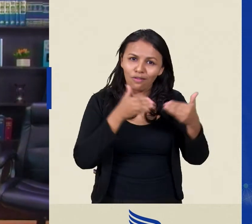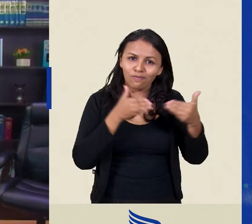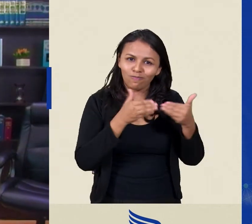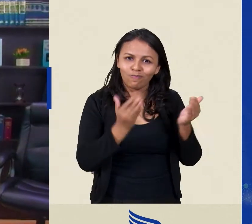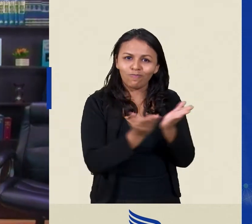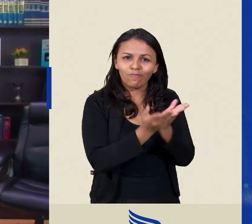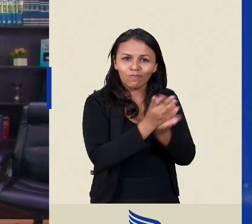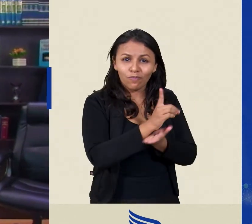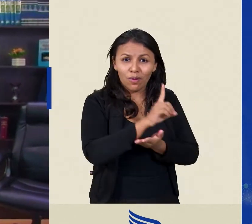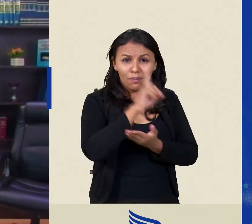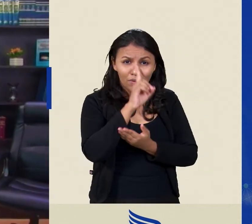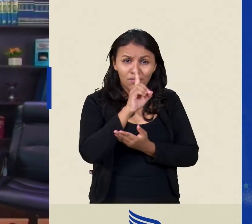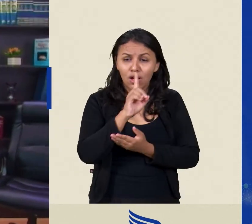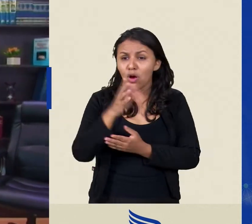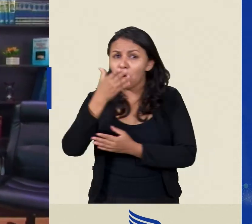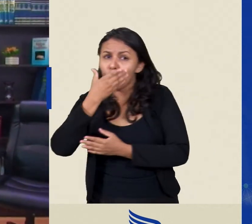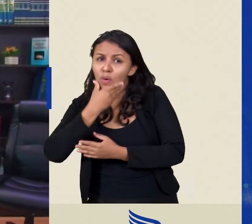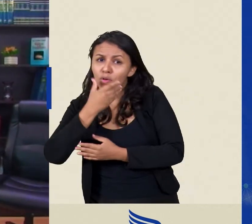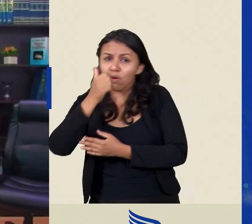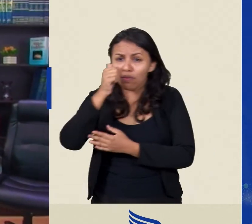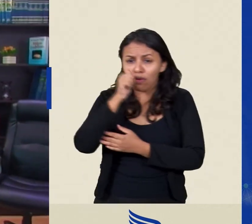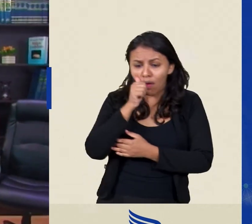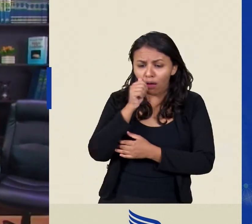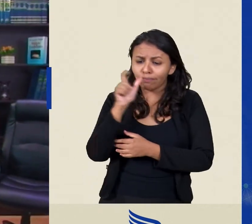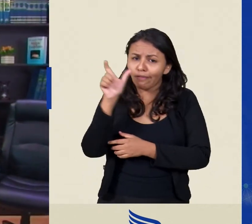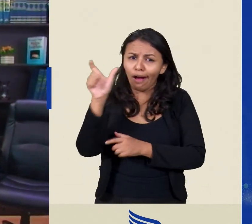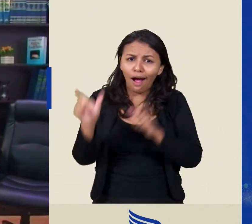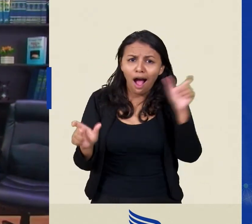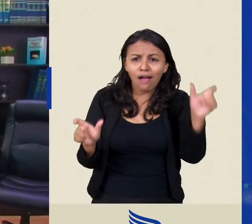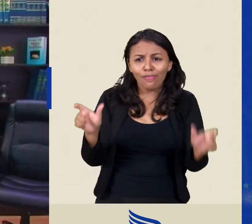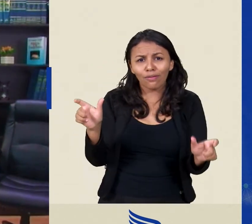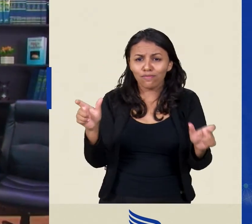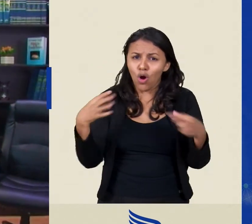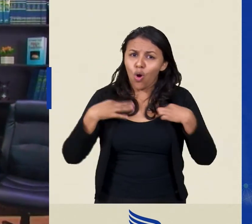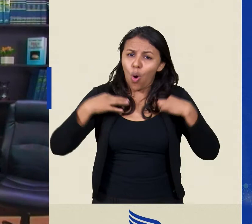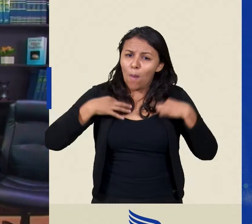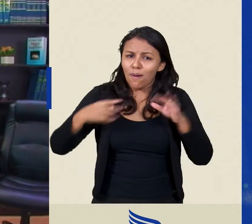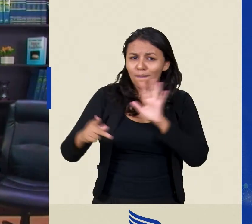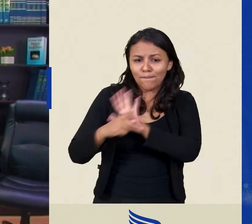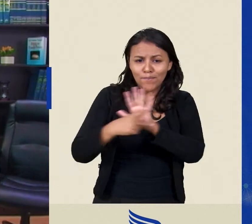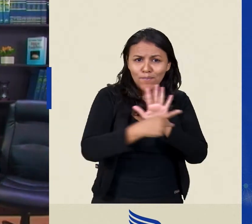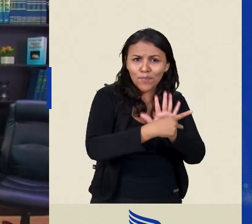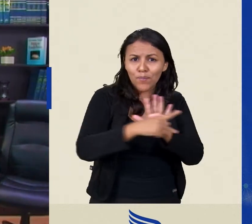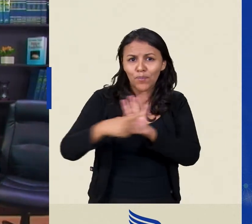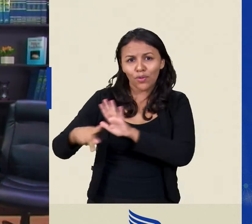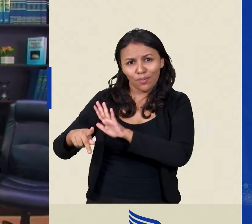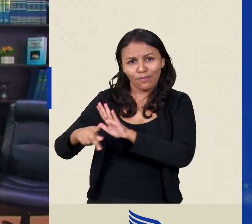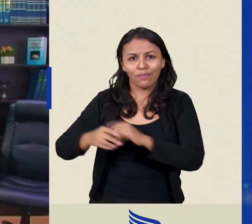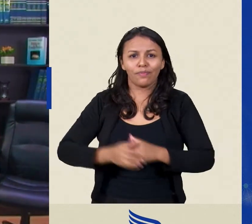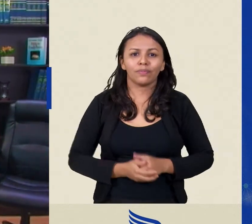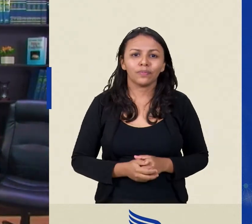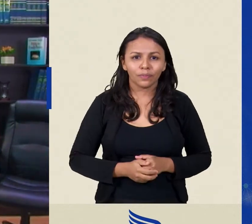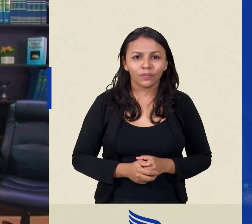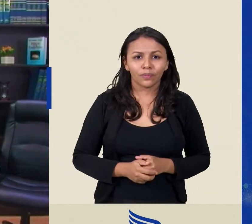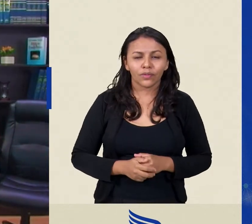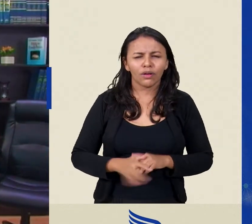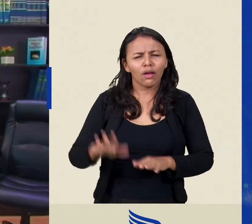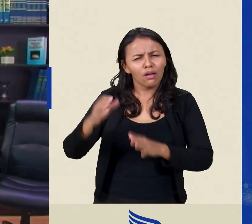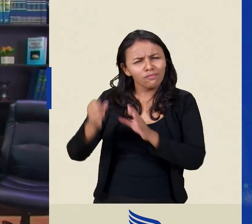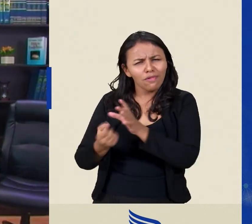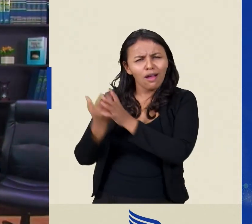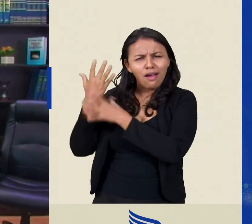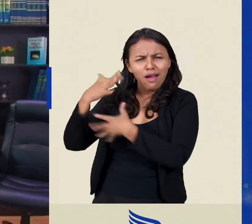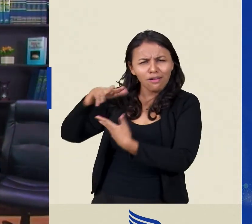que cada sexo deve ter o seu vestuário próprio. Desde o começo da criação